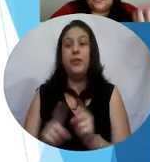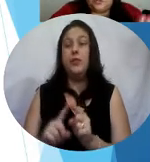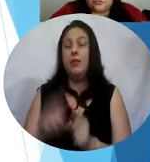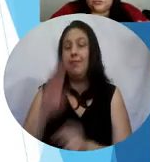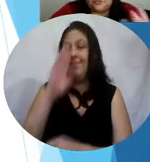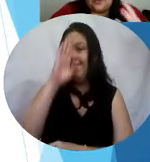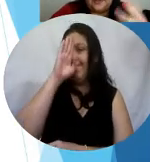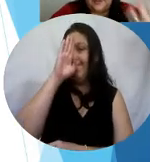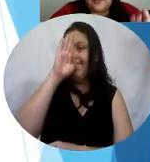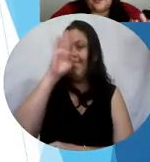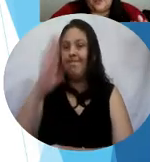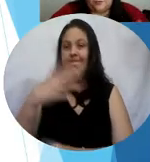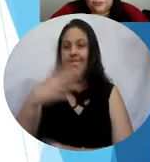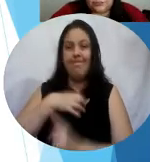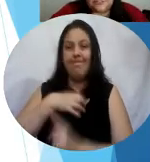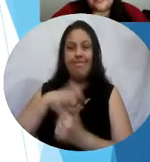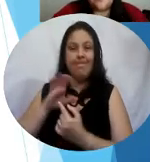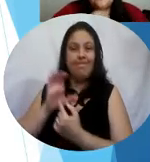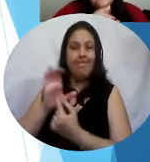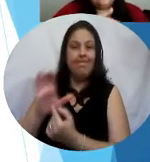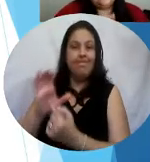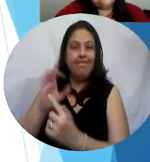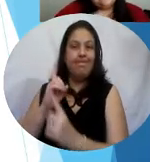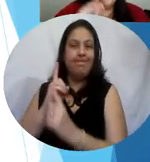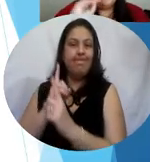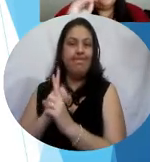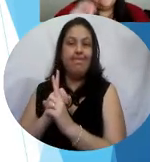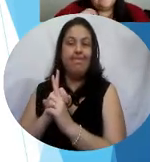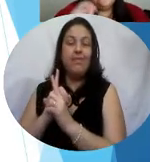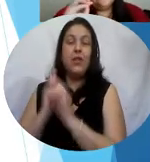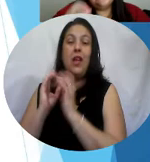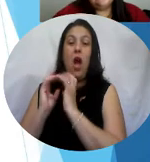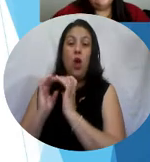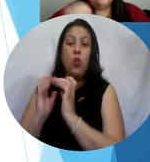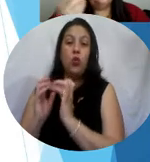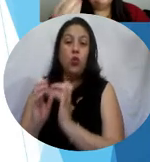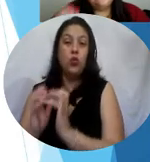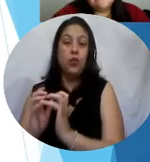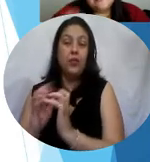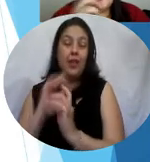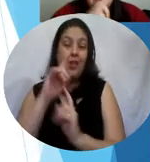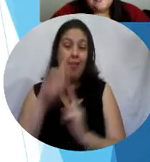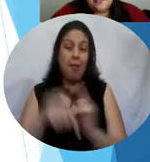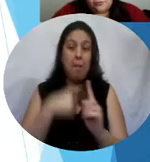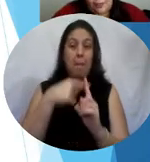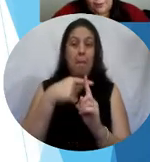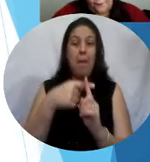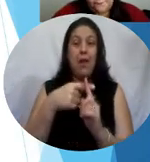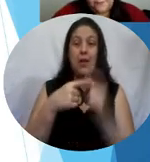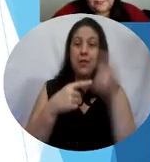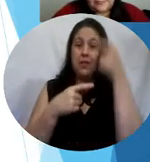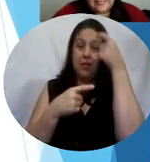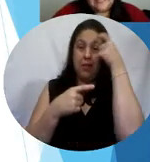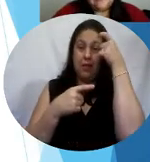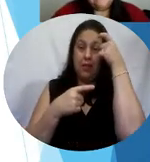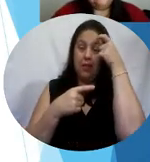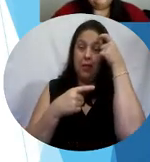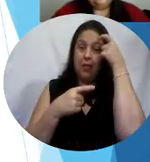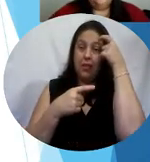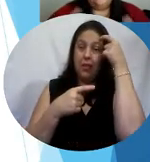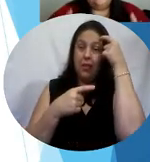primeiro diagnóstico é o autismo, mas ele também apresenta uma deficiência intelectual,